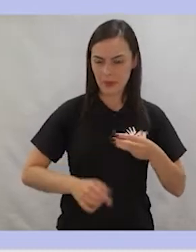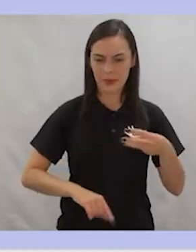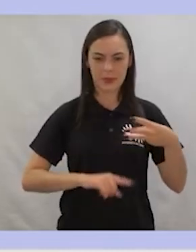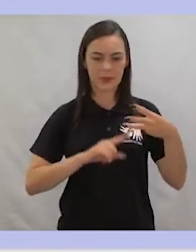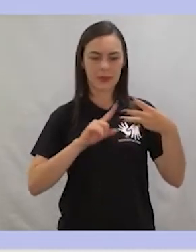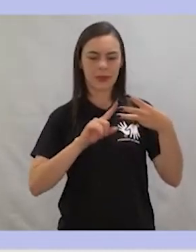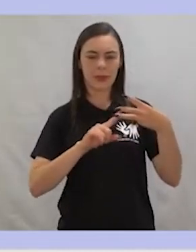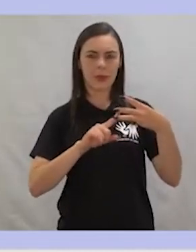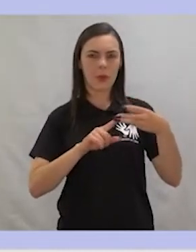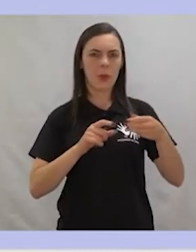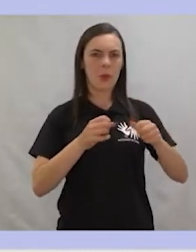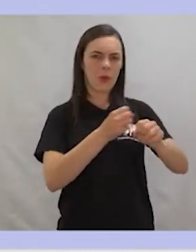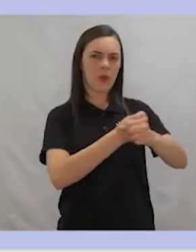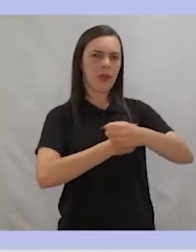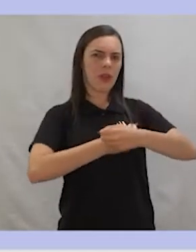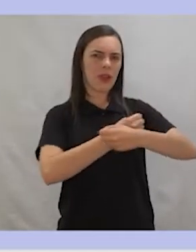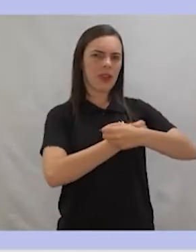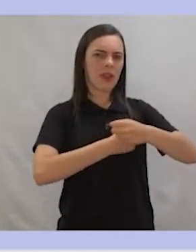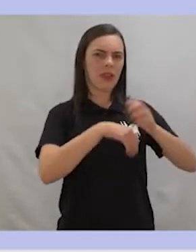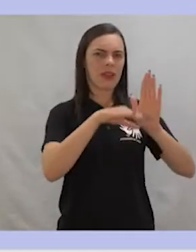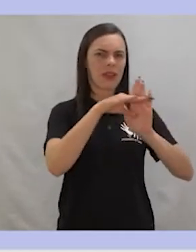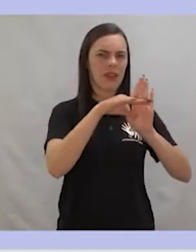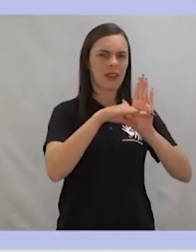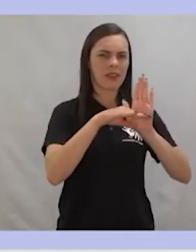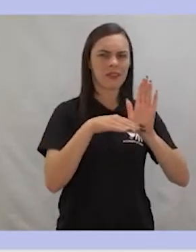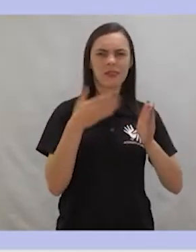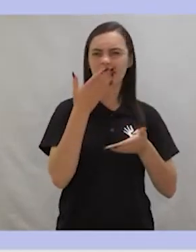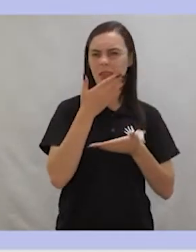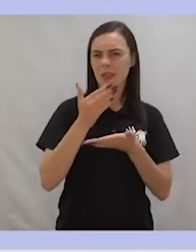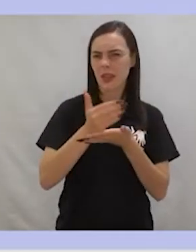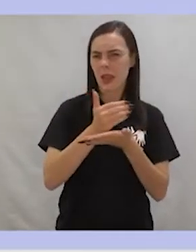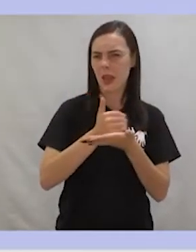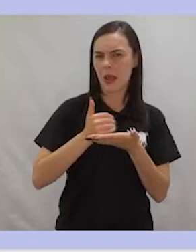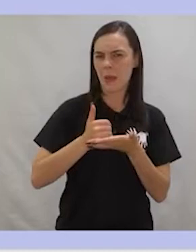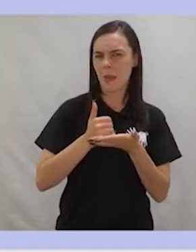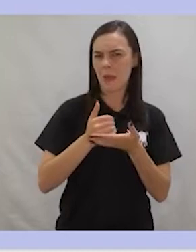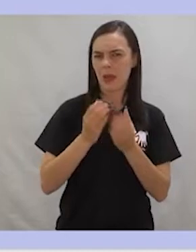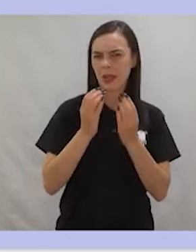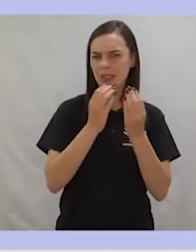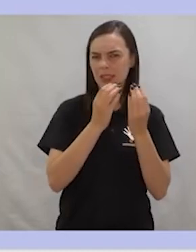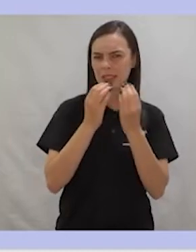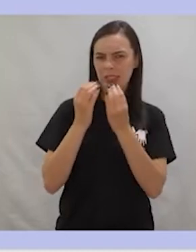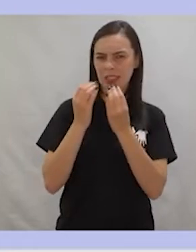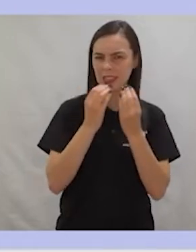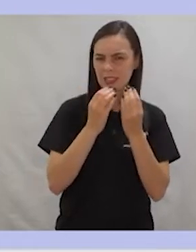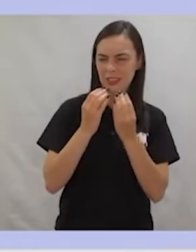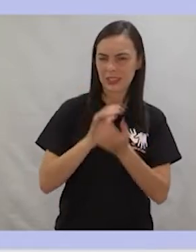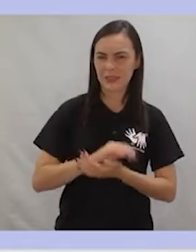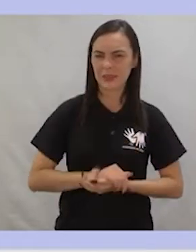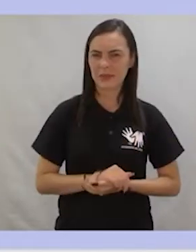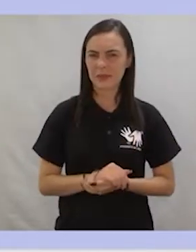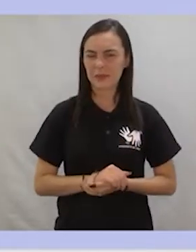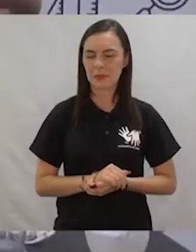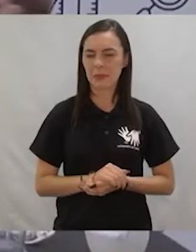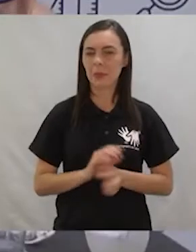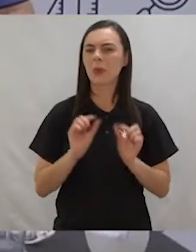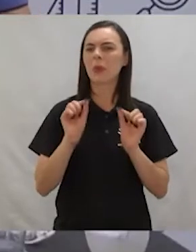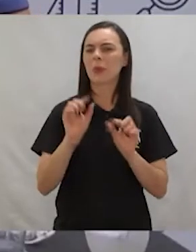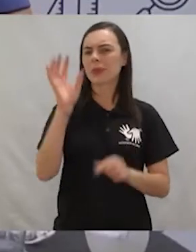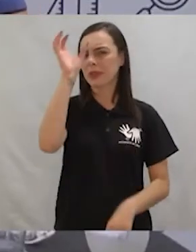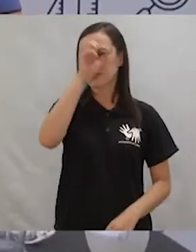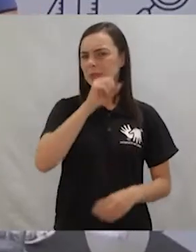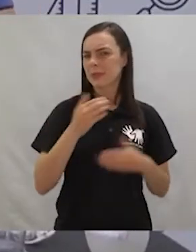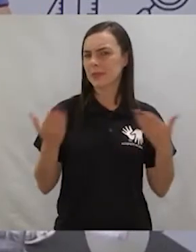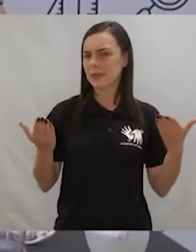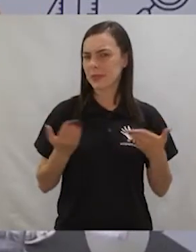poesia? Ou será que foi uma receita de bolo de milho? O que vocês me dizem? O que nós trabalhamos